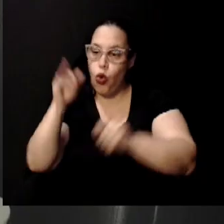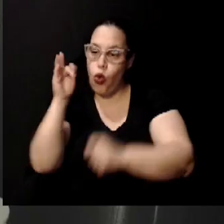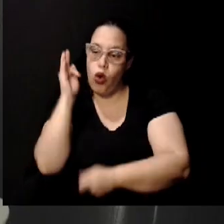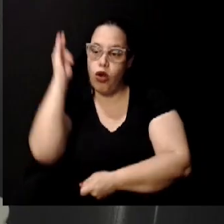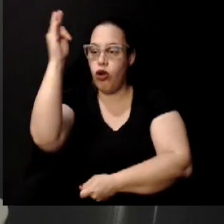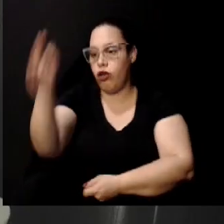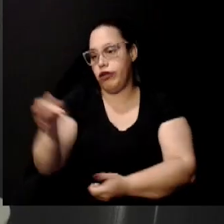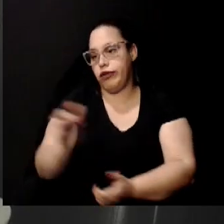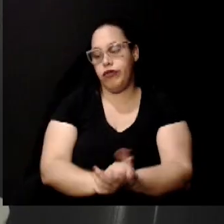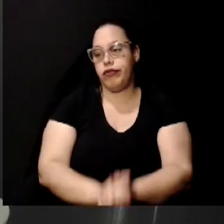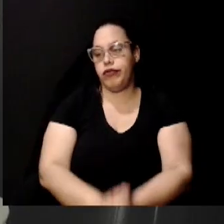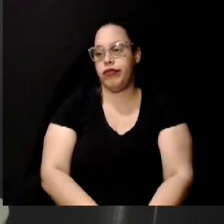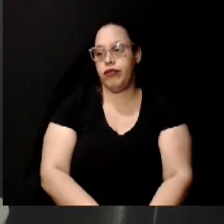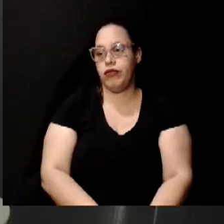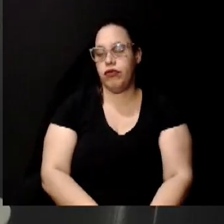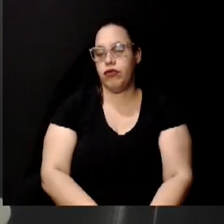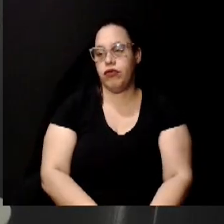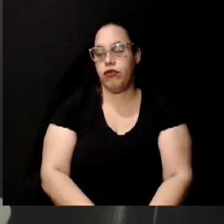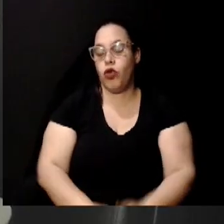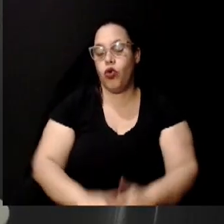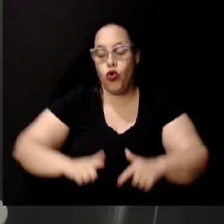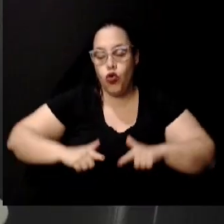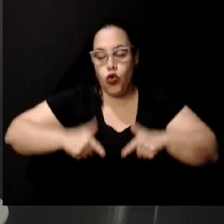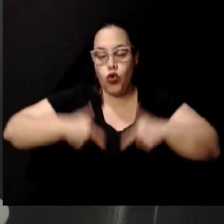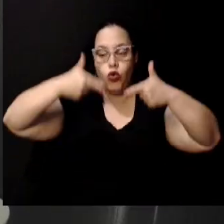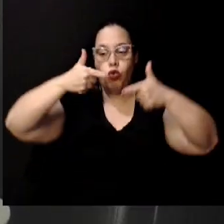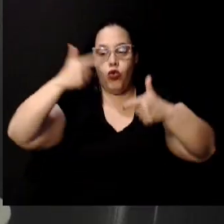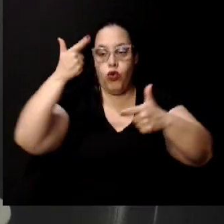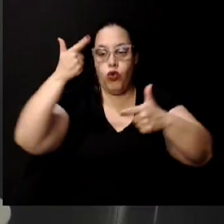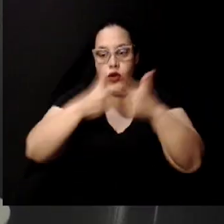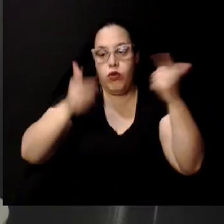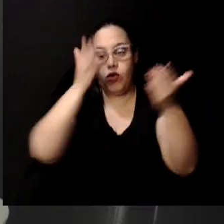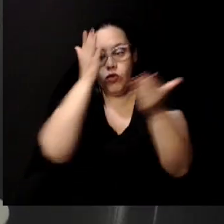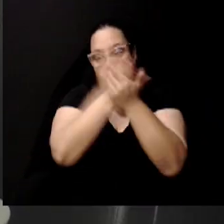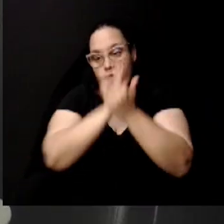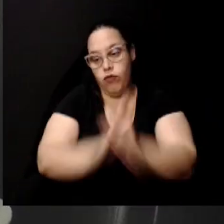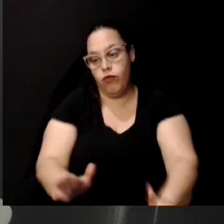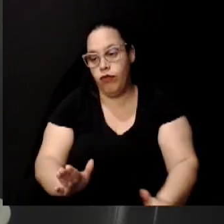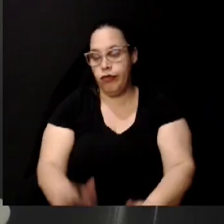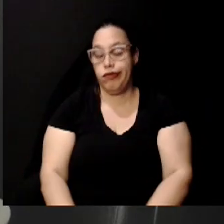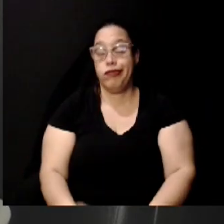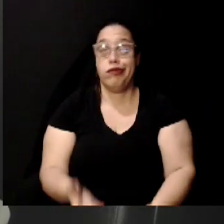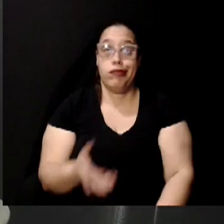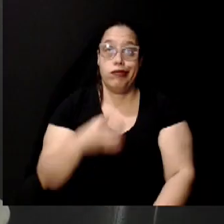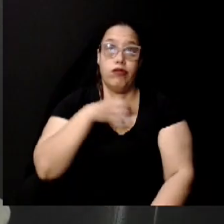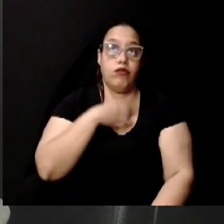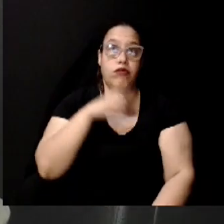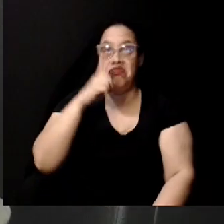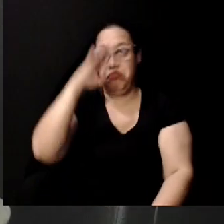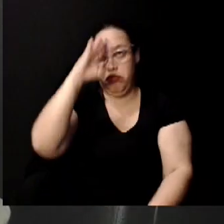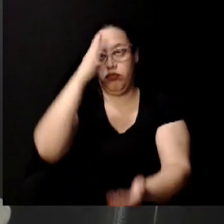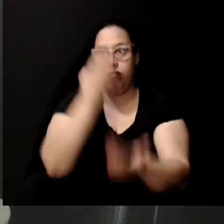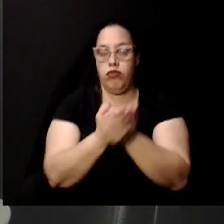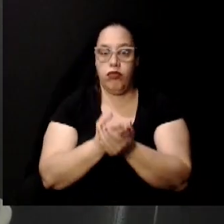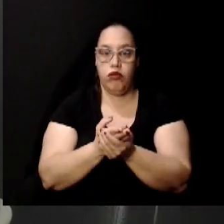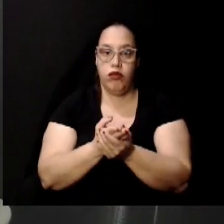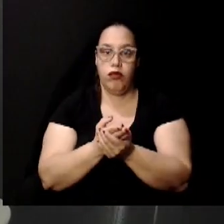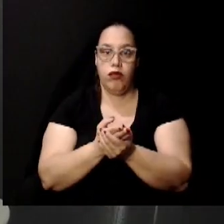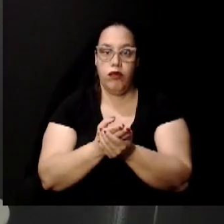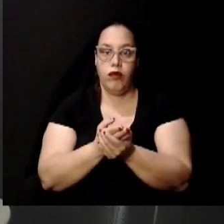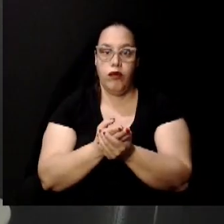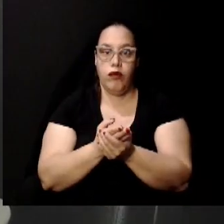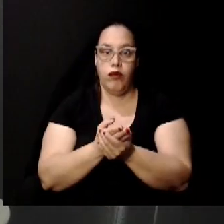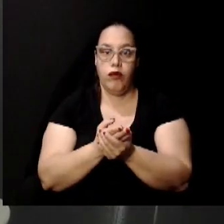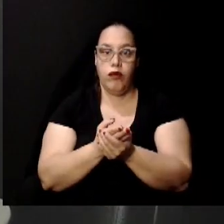luta e de resolução das coisas, porque eu, sinceramente, eu não acredito muito. Estou muito descrente de